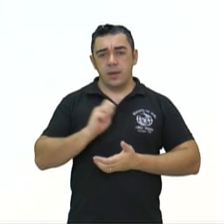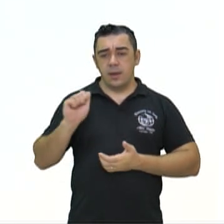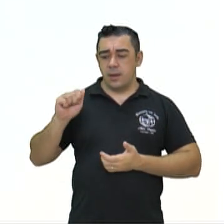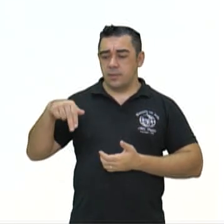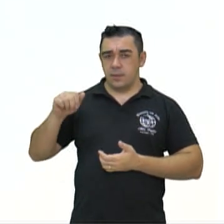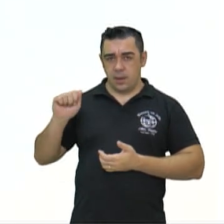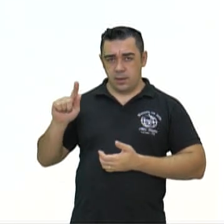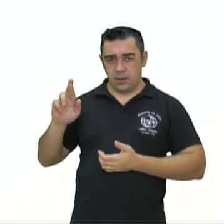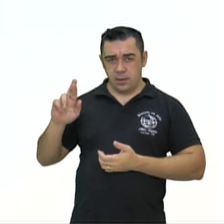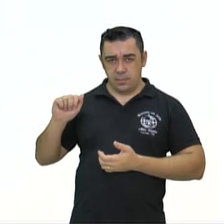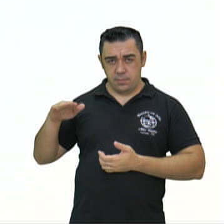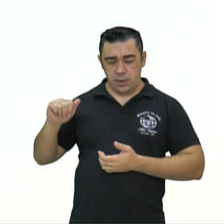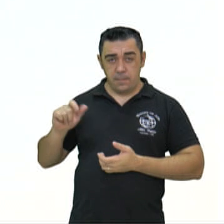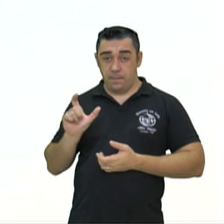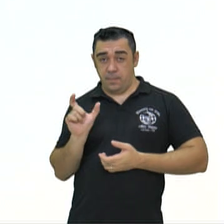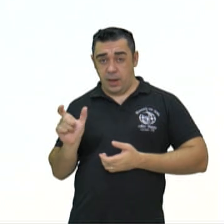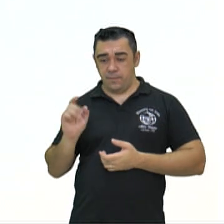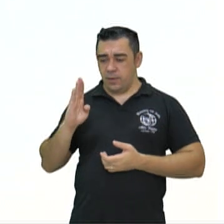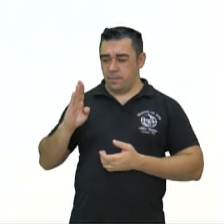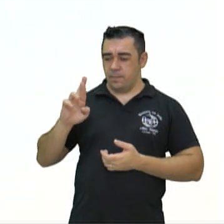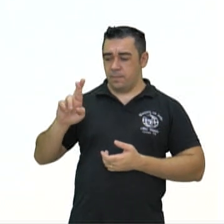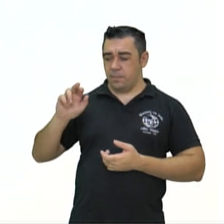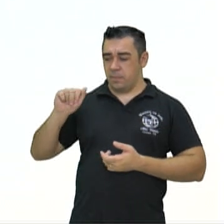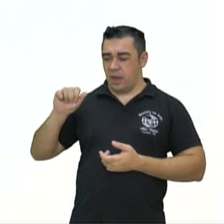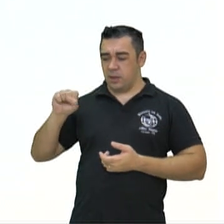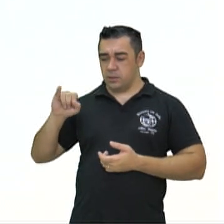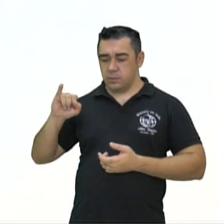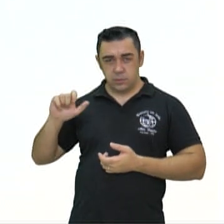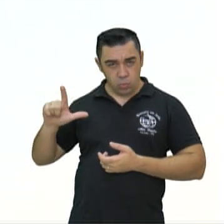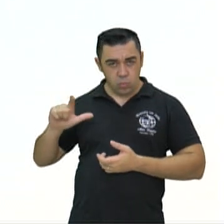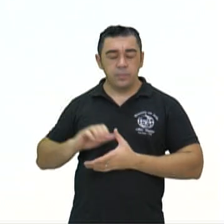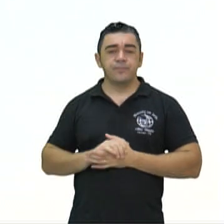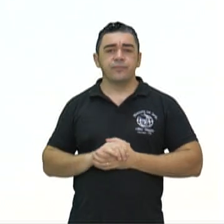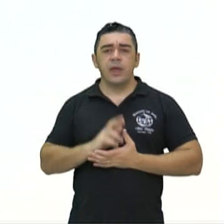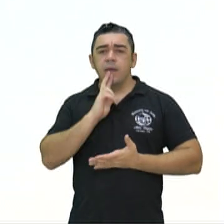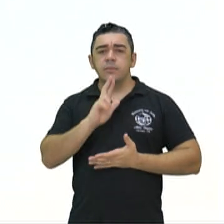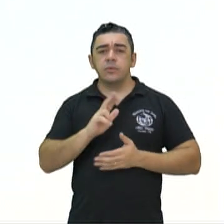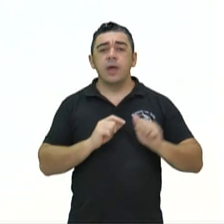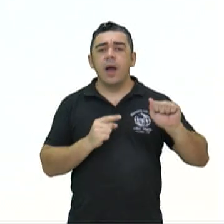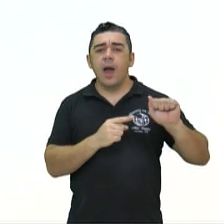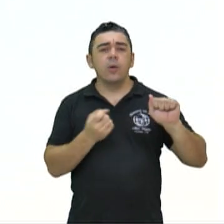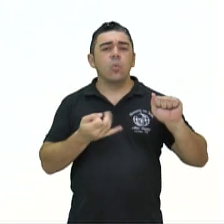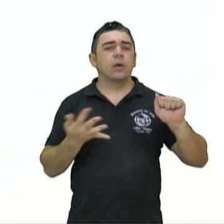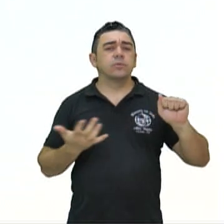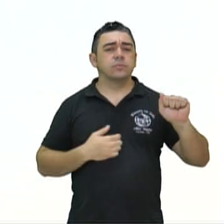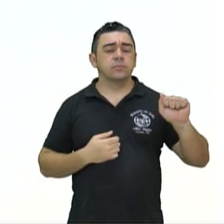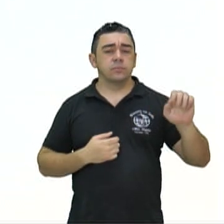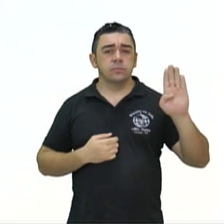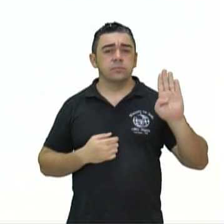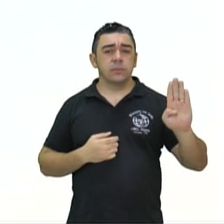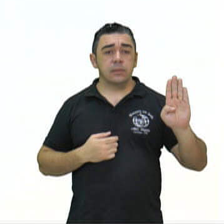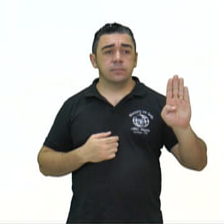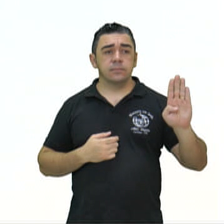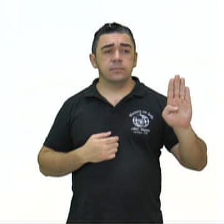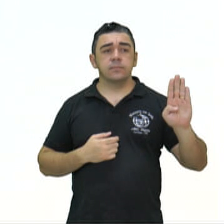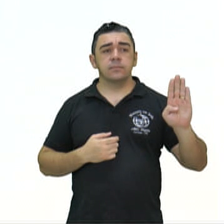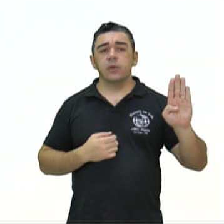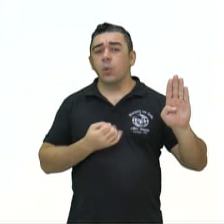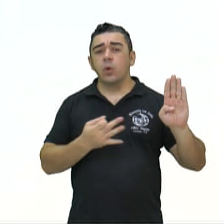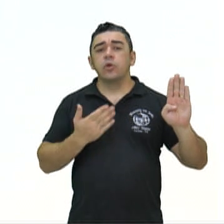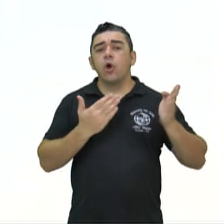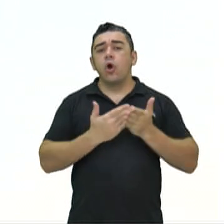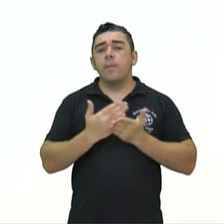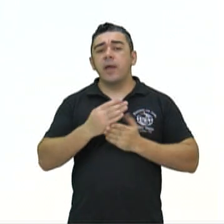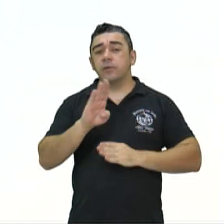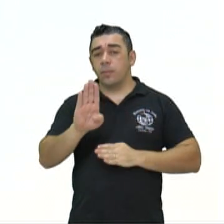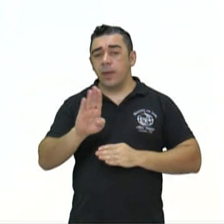da palavra Brasil. Responda. Letra A. Quantos são? Letra B. Quantos